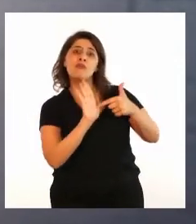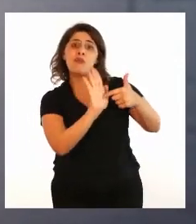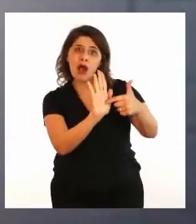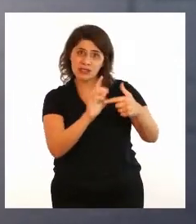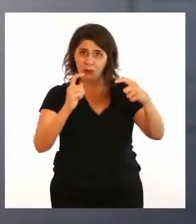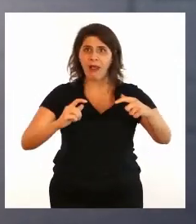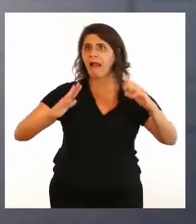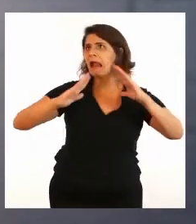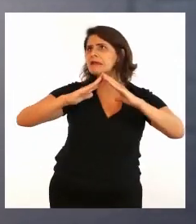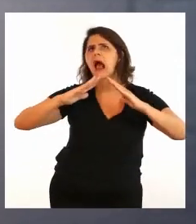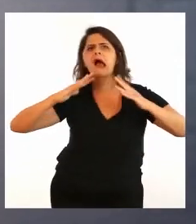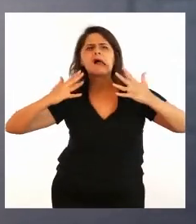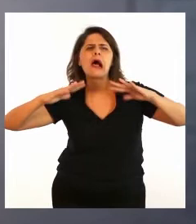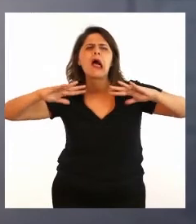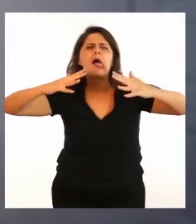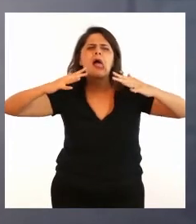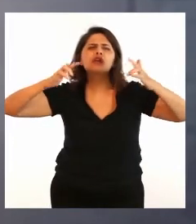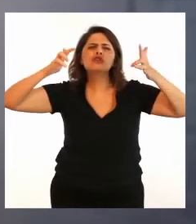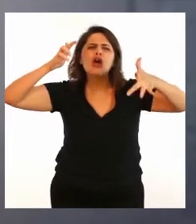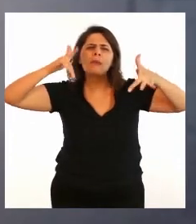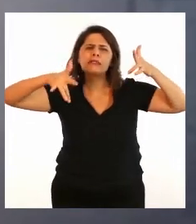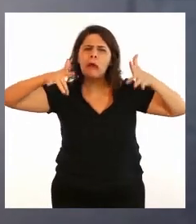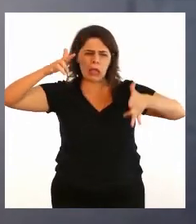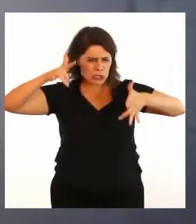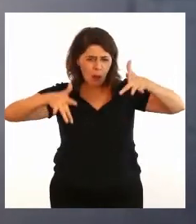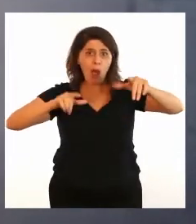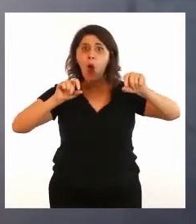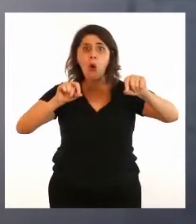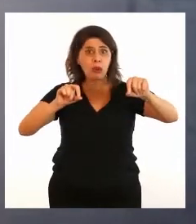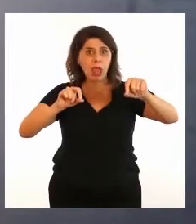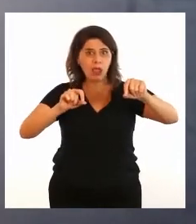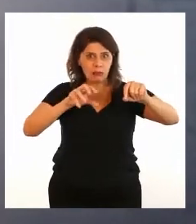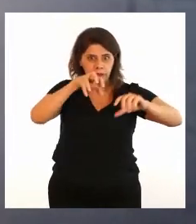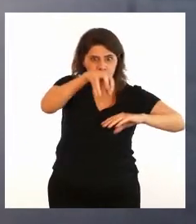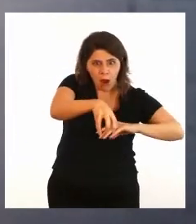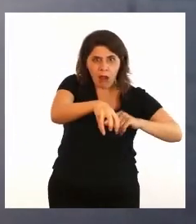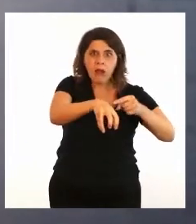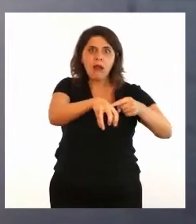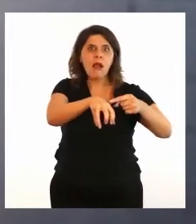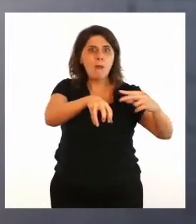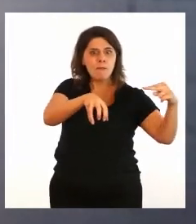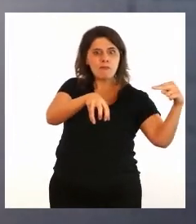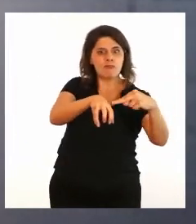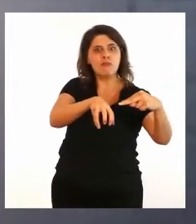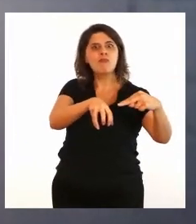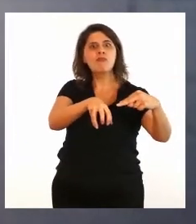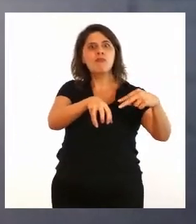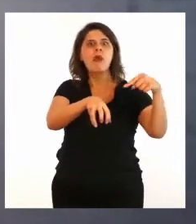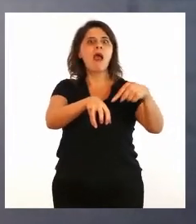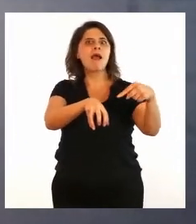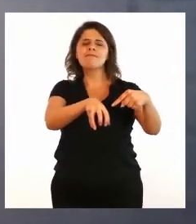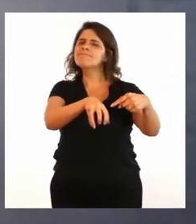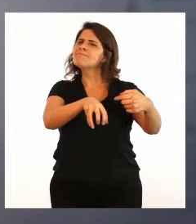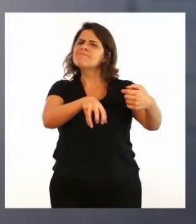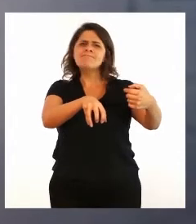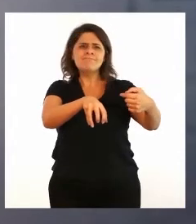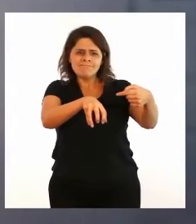do palácio, e uma delas acabou se tornando emblemática porque ela mostrava justamente o